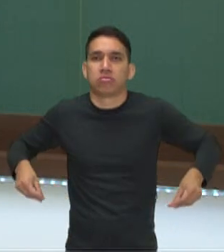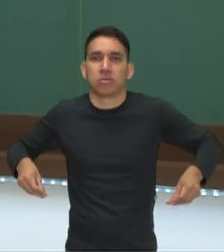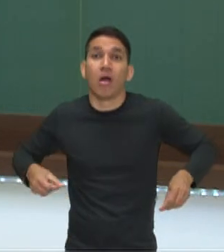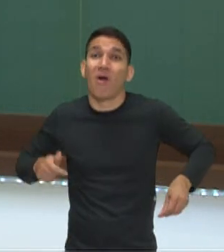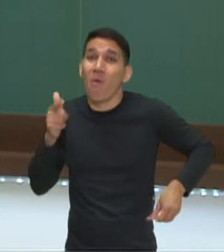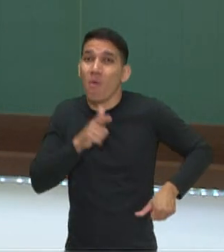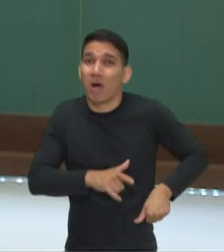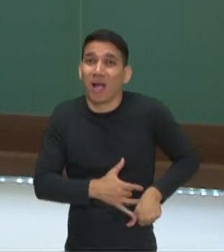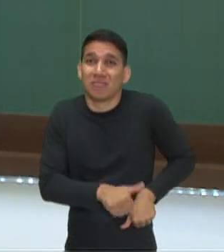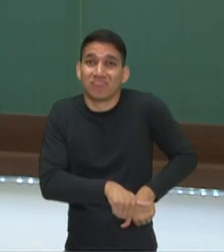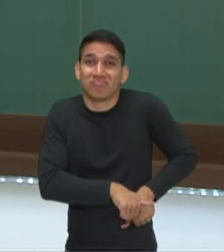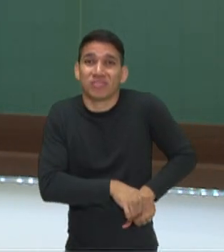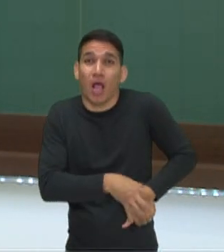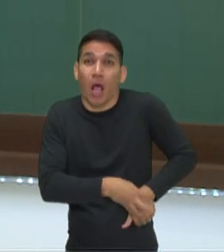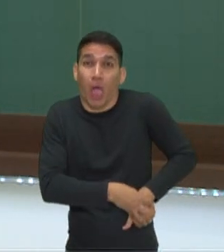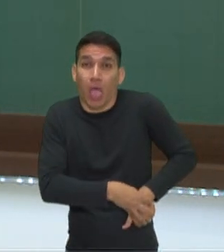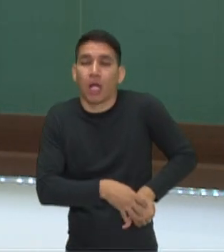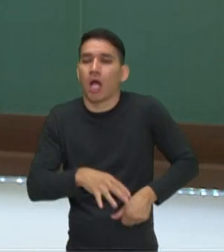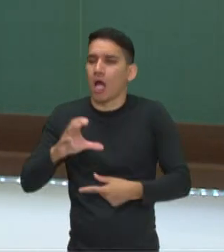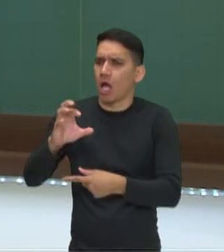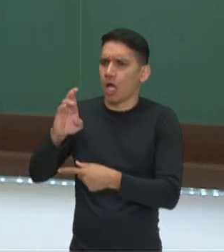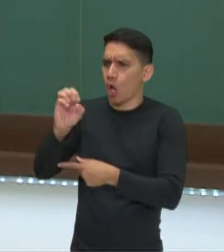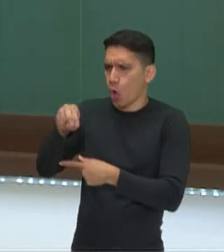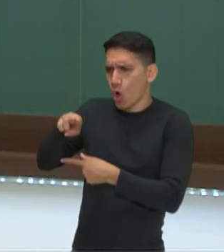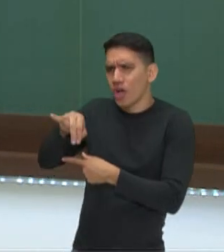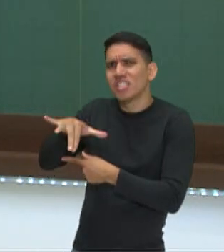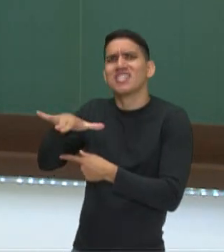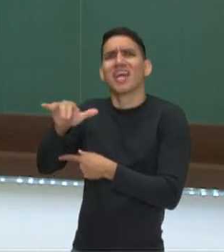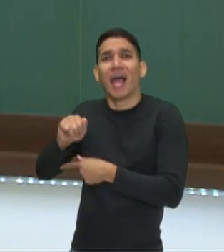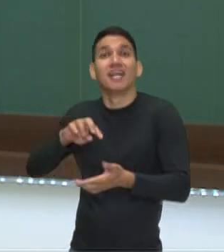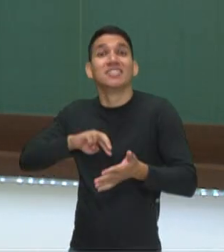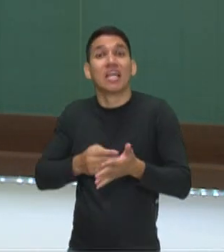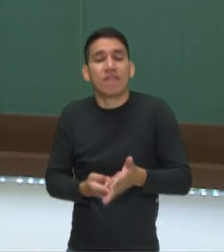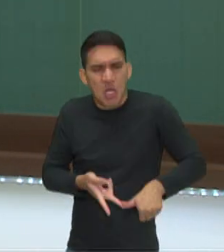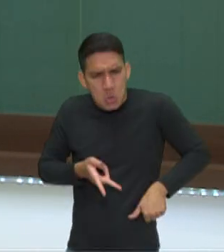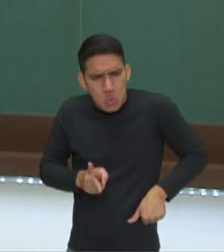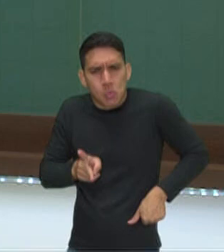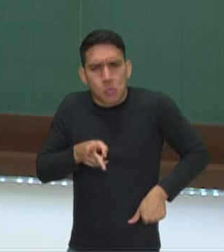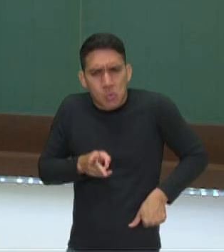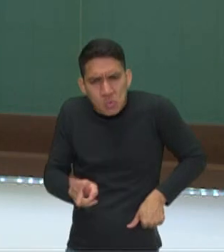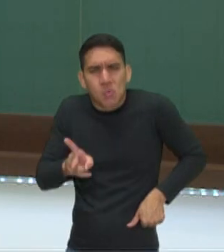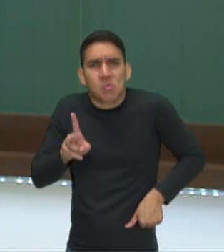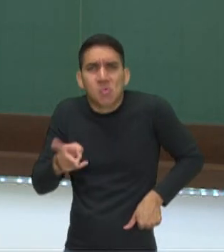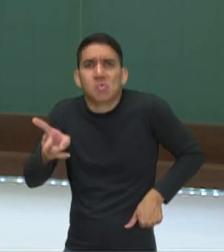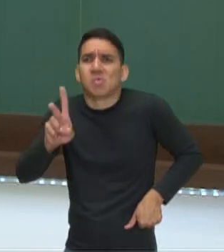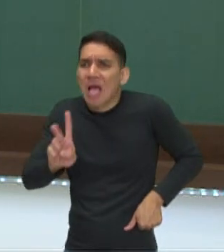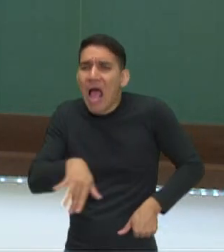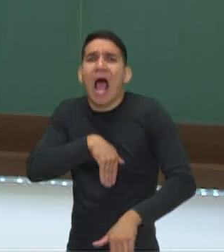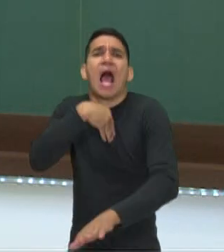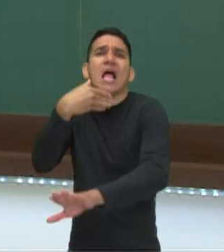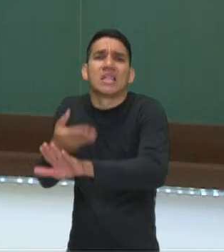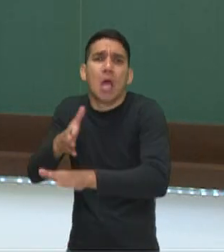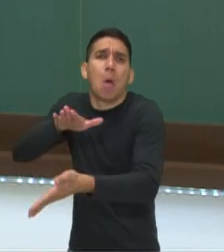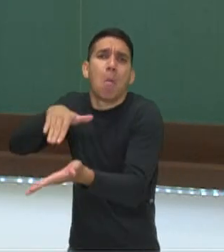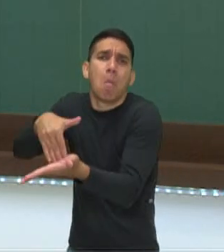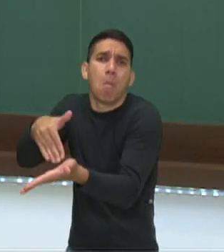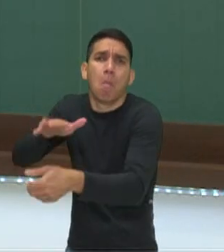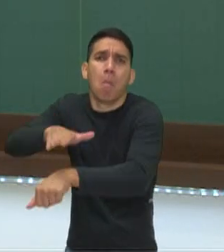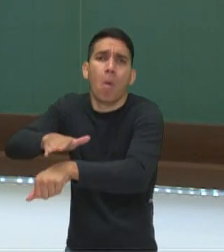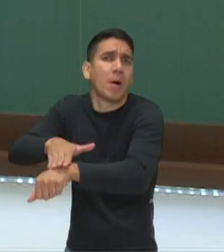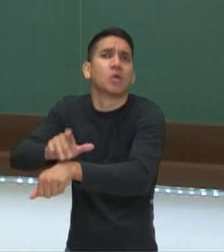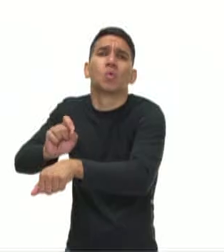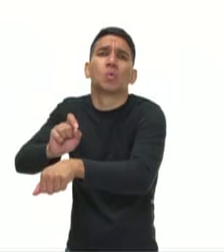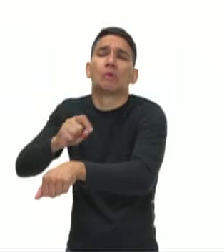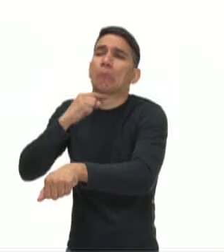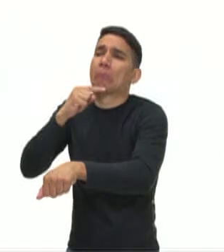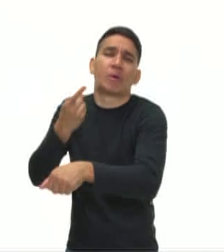renal crônica, tá? Crônico é aquilo que persiste, né? Aquilo que não tem mais o que fazer. Então, aqui nós temos, ó, um exemplo,